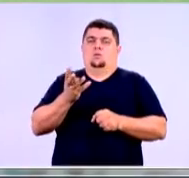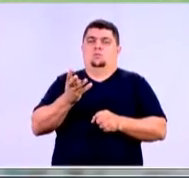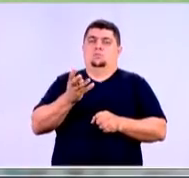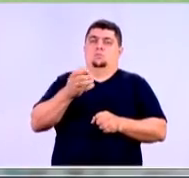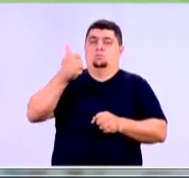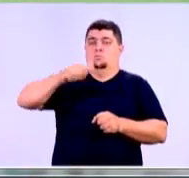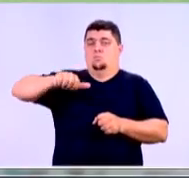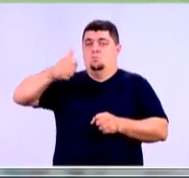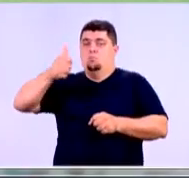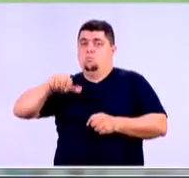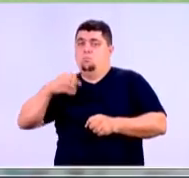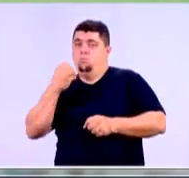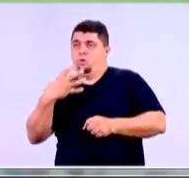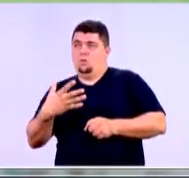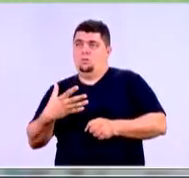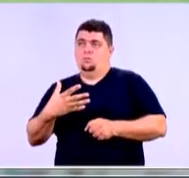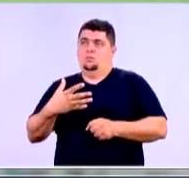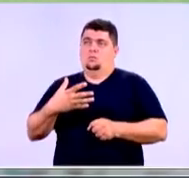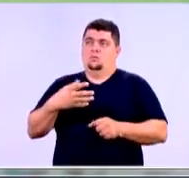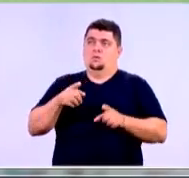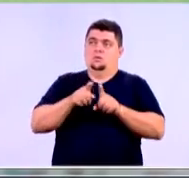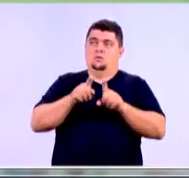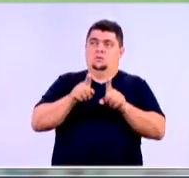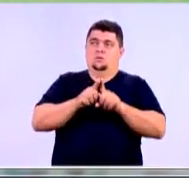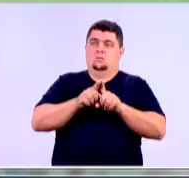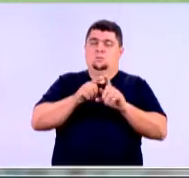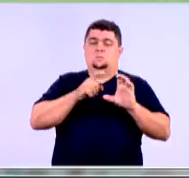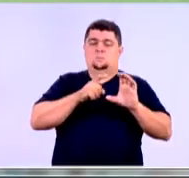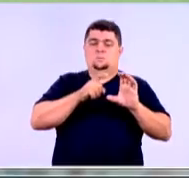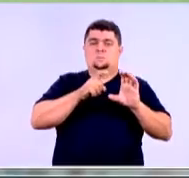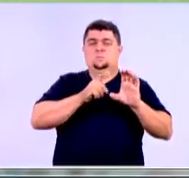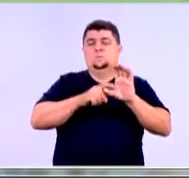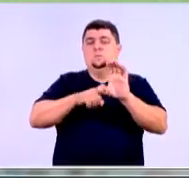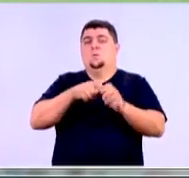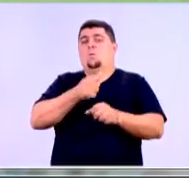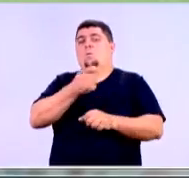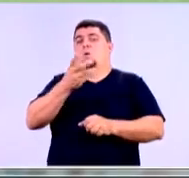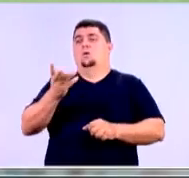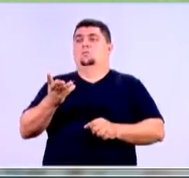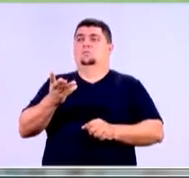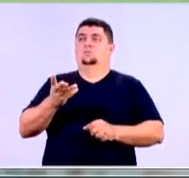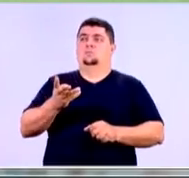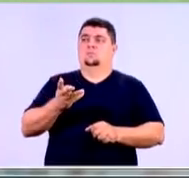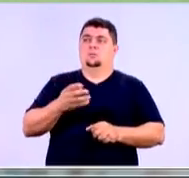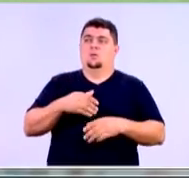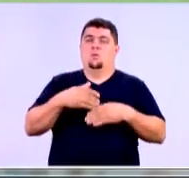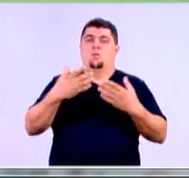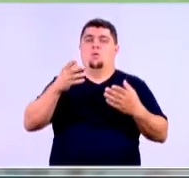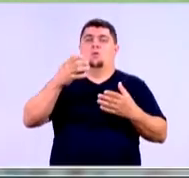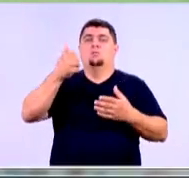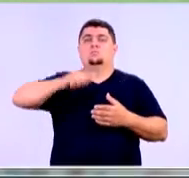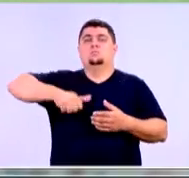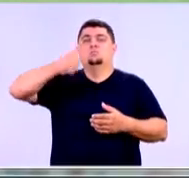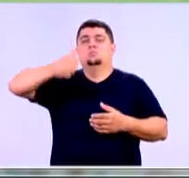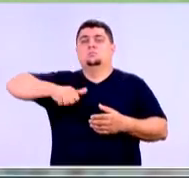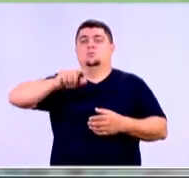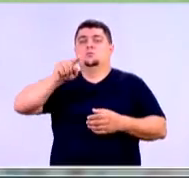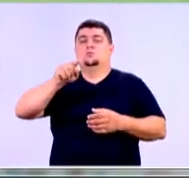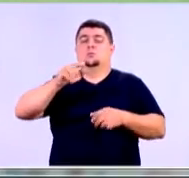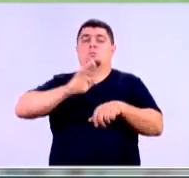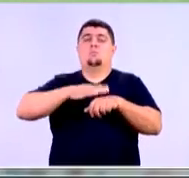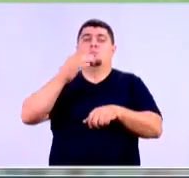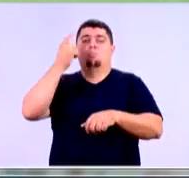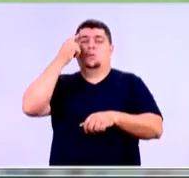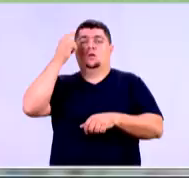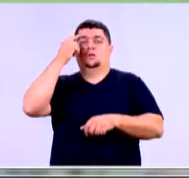a qualidade e o grau de endividamento. Qual desses indicadores você considera mais